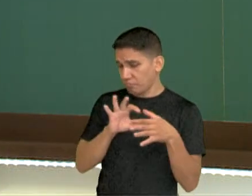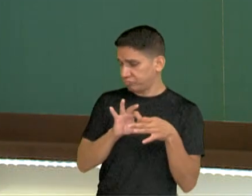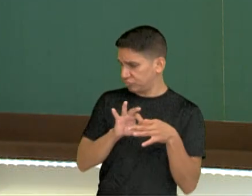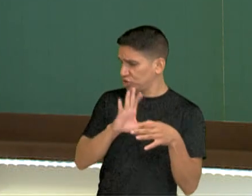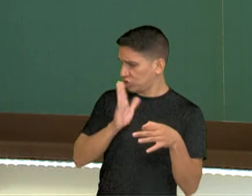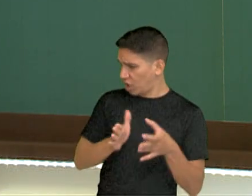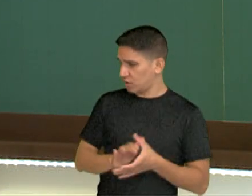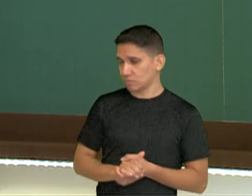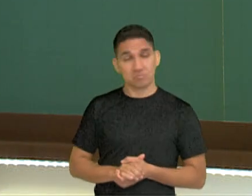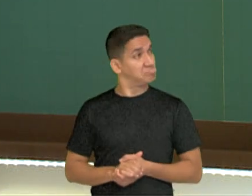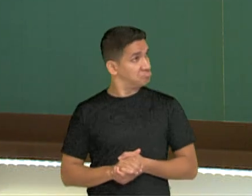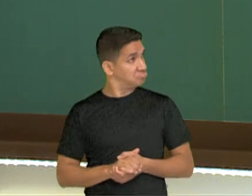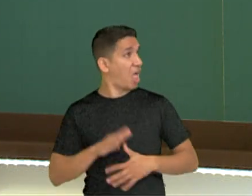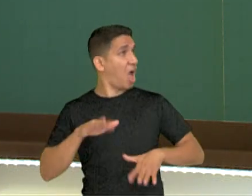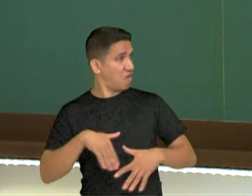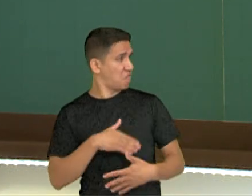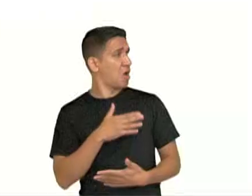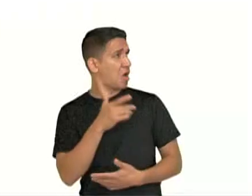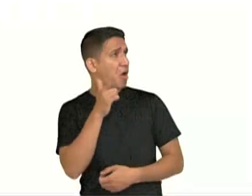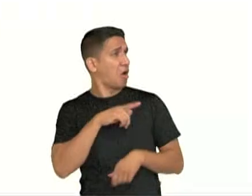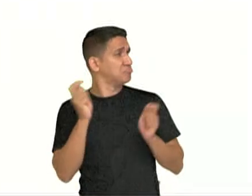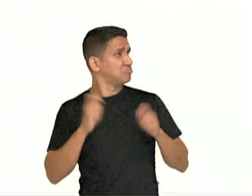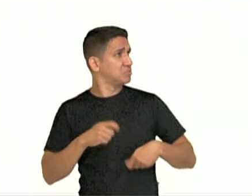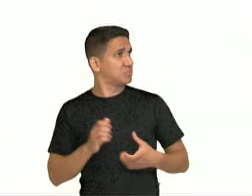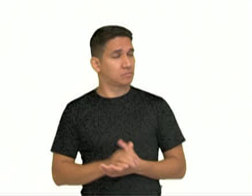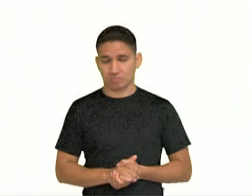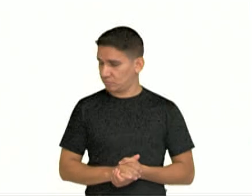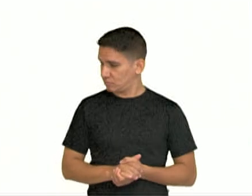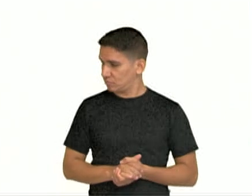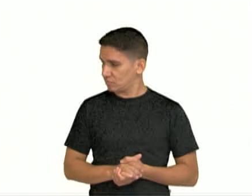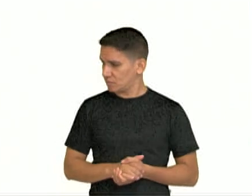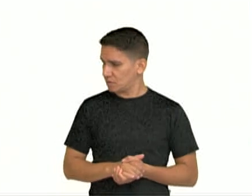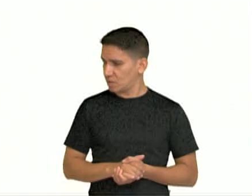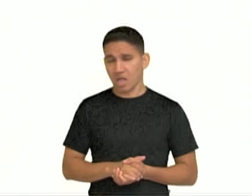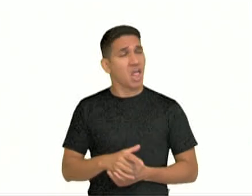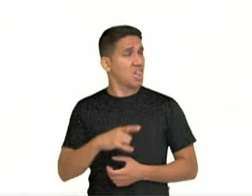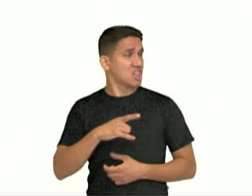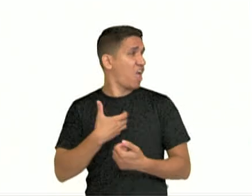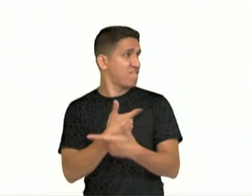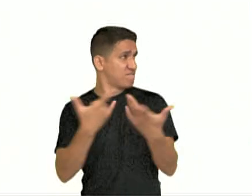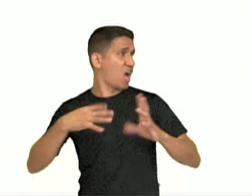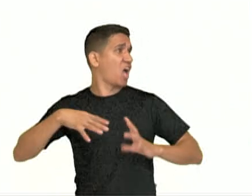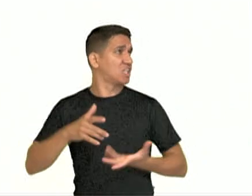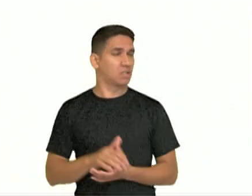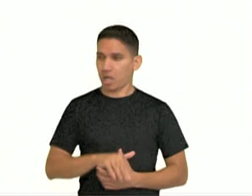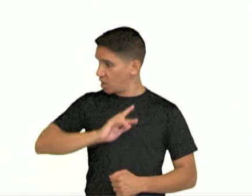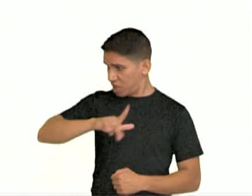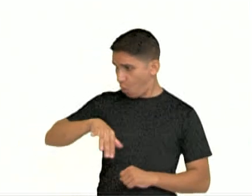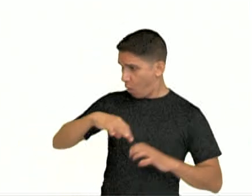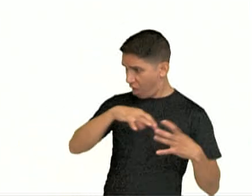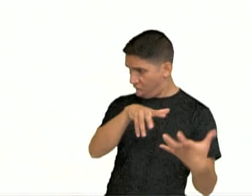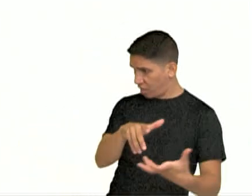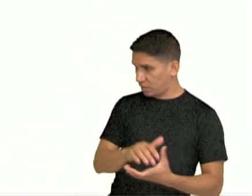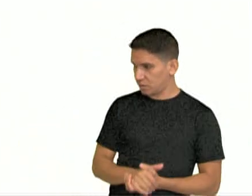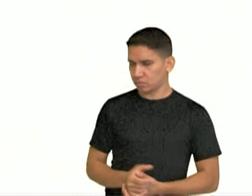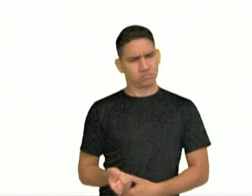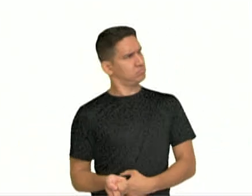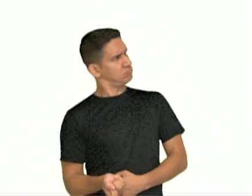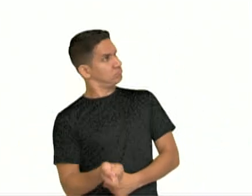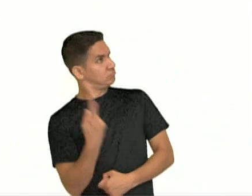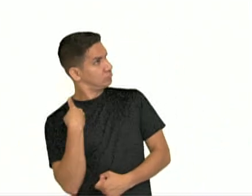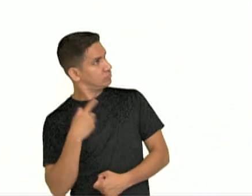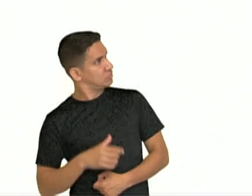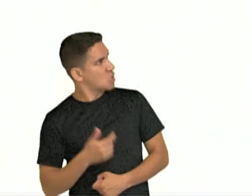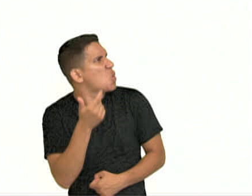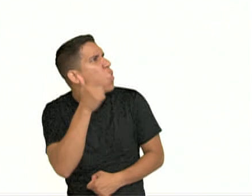raposa. Vê-se tanta coisa na terra? Ó, não foi na terra, disse o principezinho. A raposa pareceu intrigada.